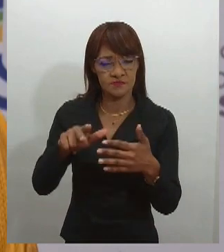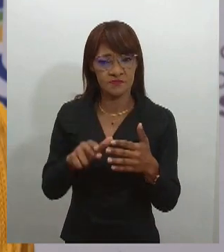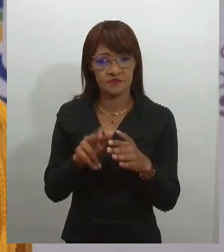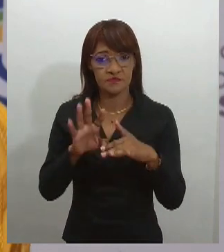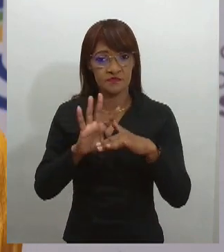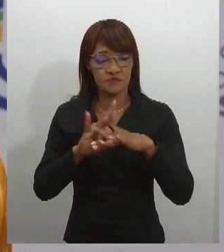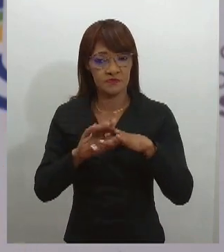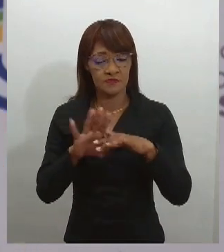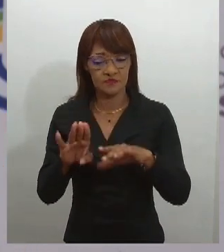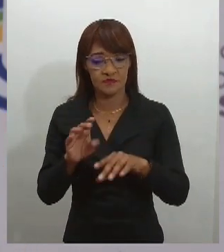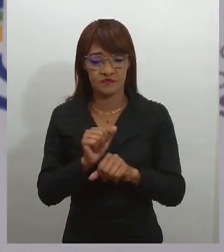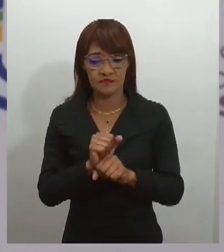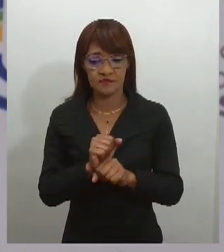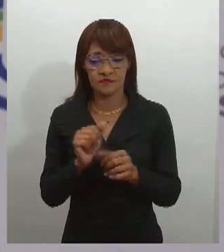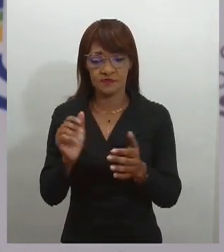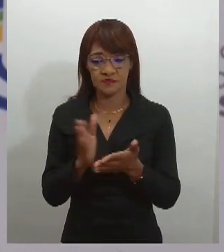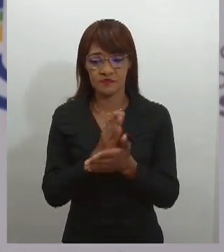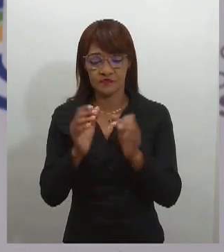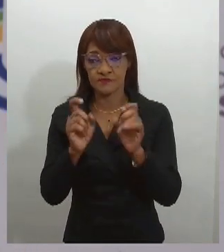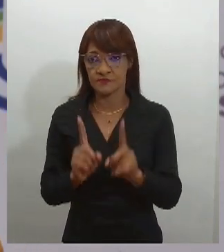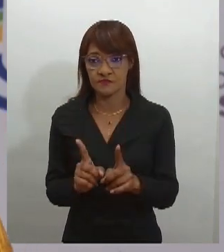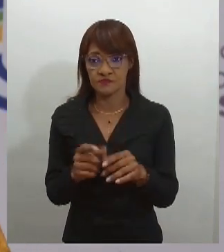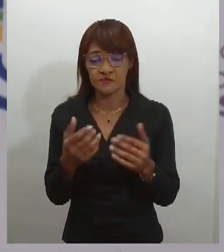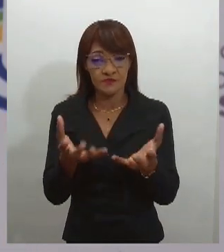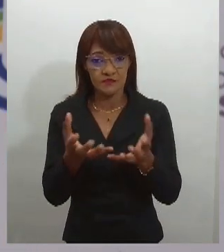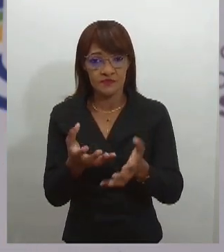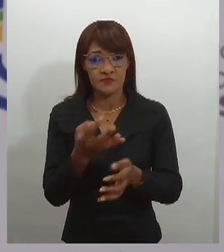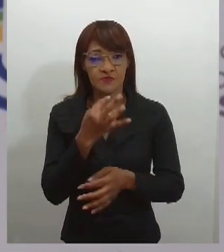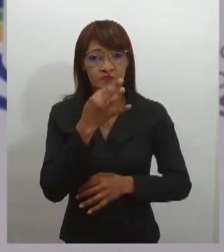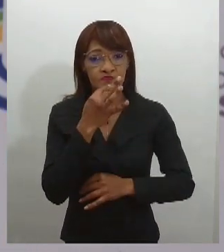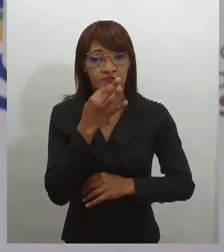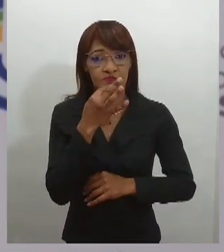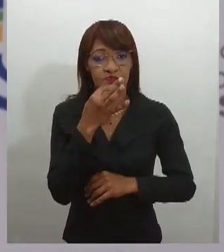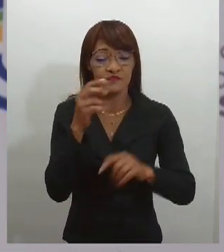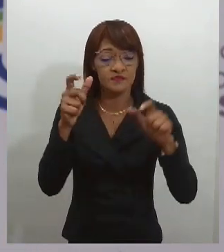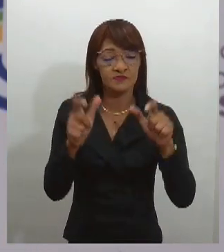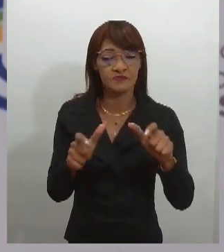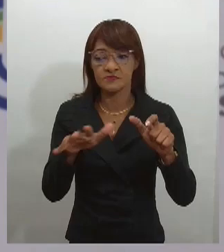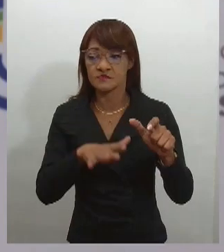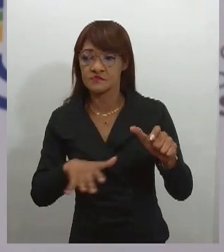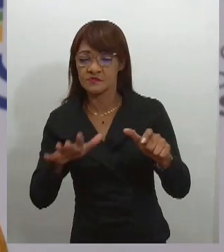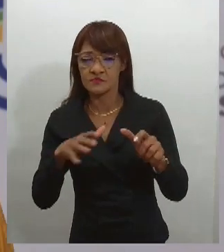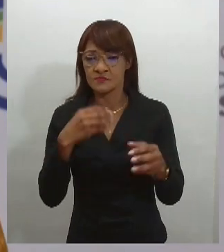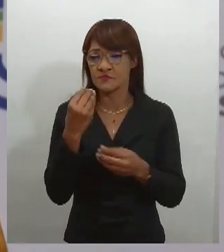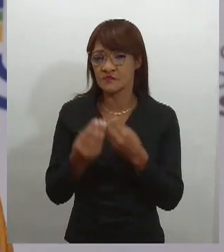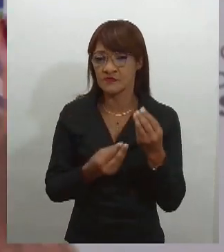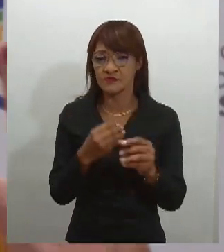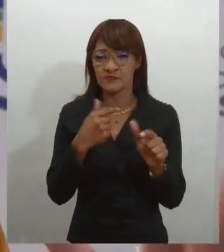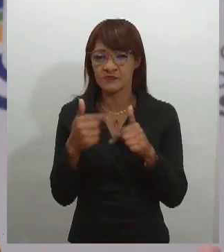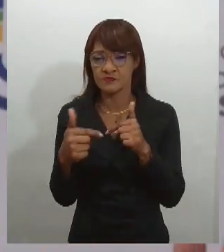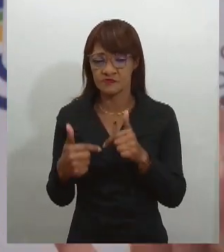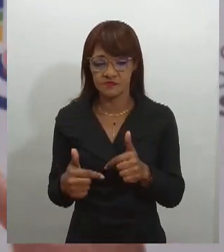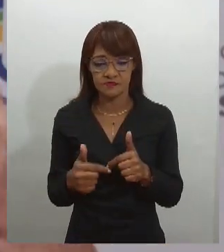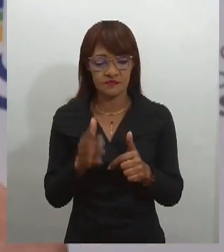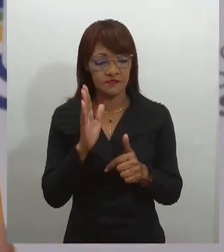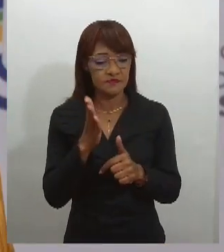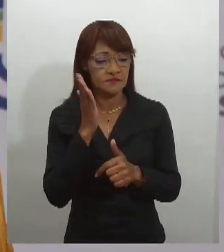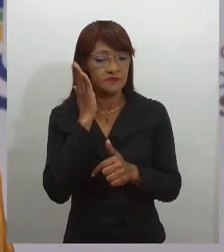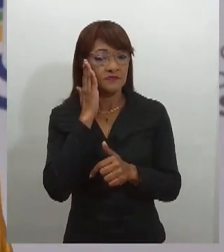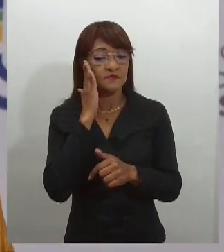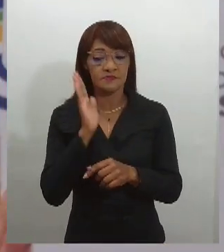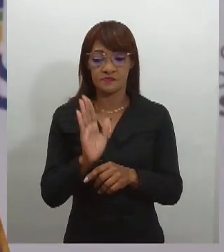ela quis conhecer, ela foi lá para poder ver como era esse funcionamento, para poder buscar, né, trazer